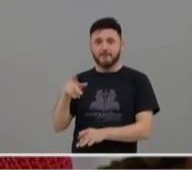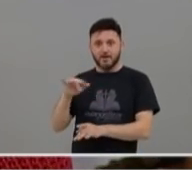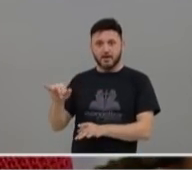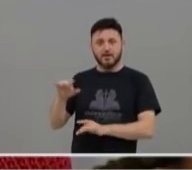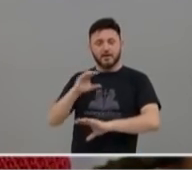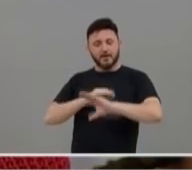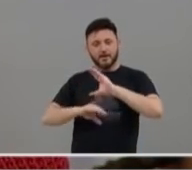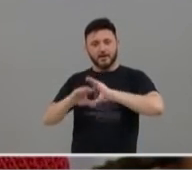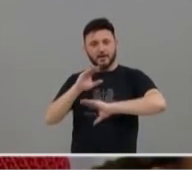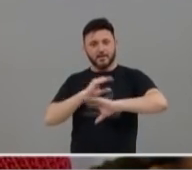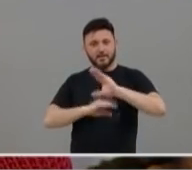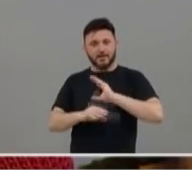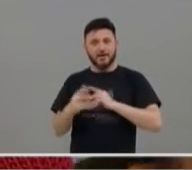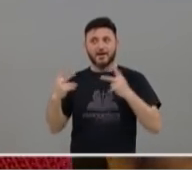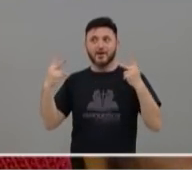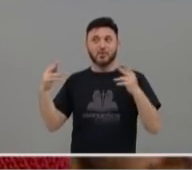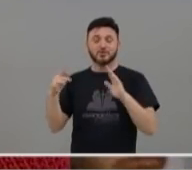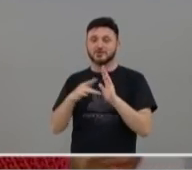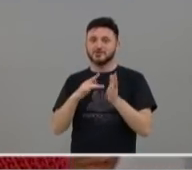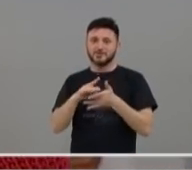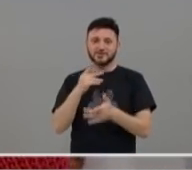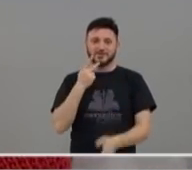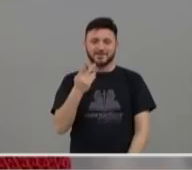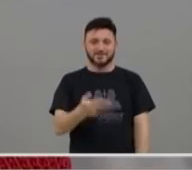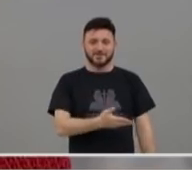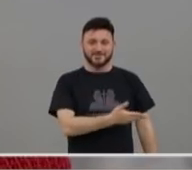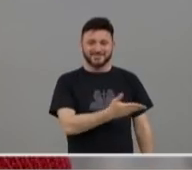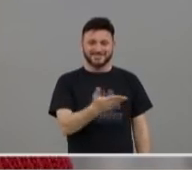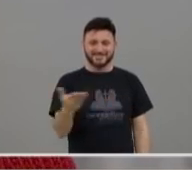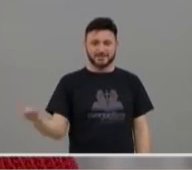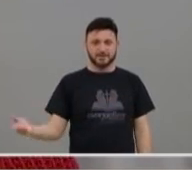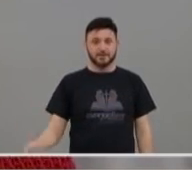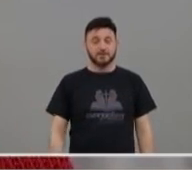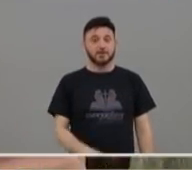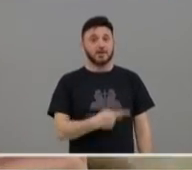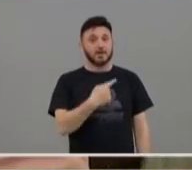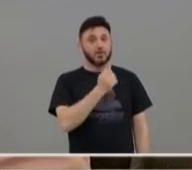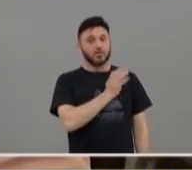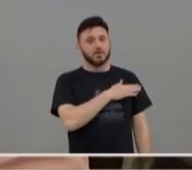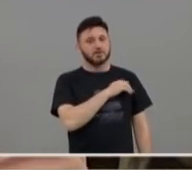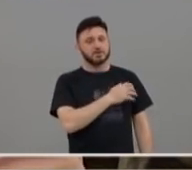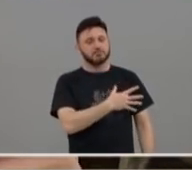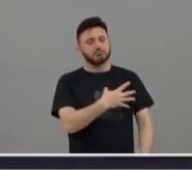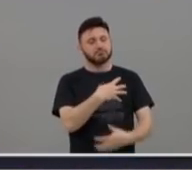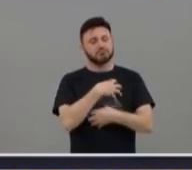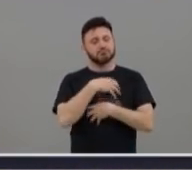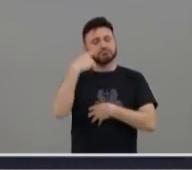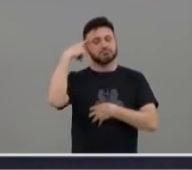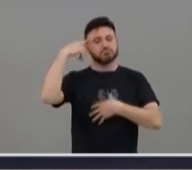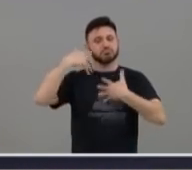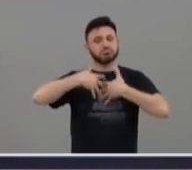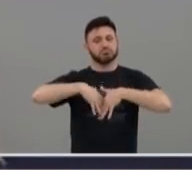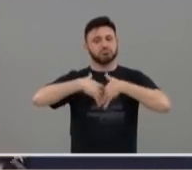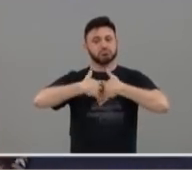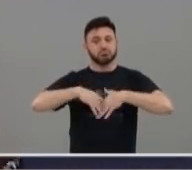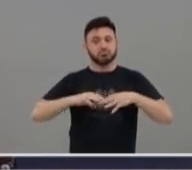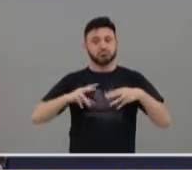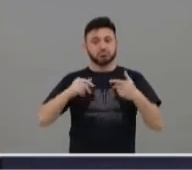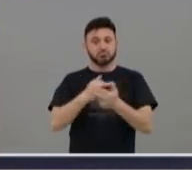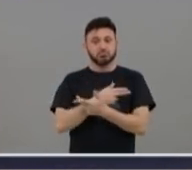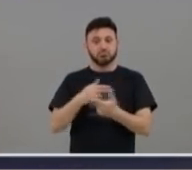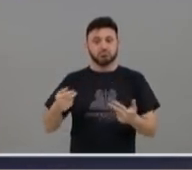Ouça o recado do Senhor para você nessa noite. Coloca a mão no teu coração e pensa em tudo isso que foi dito